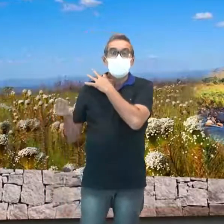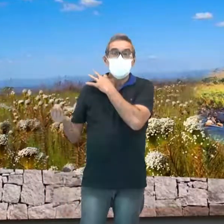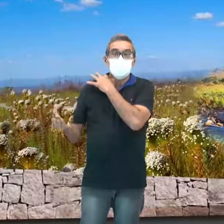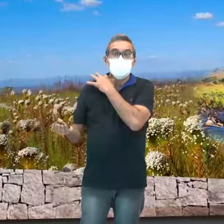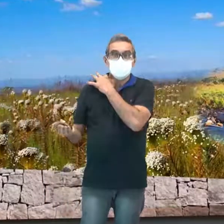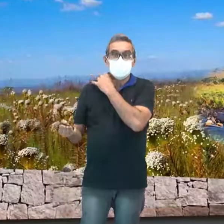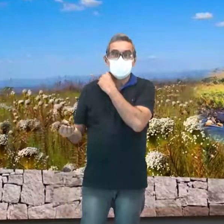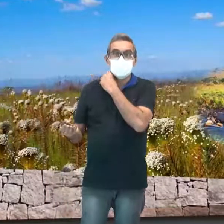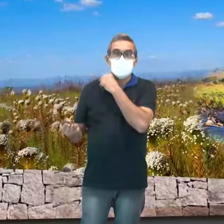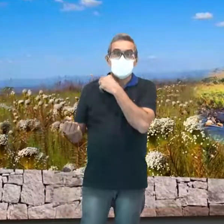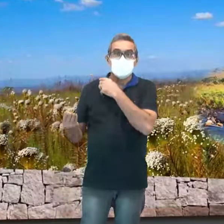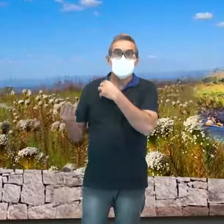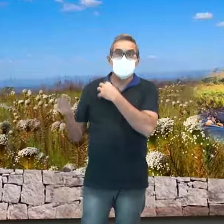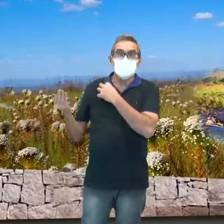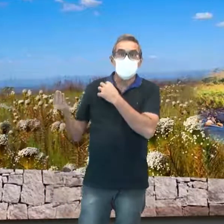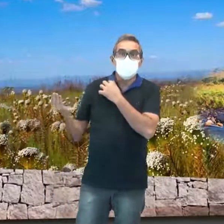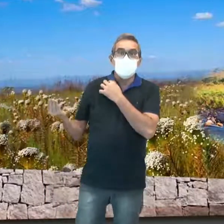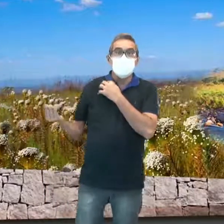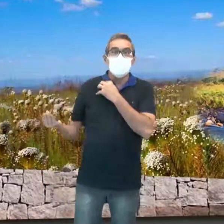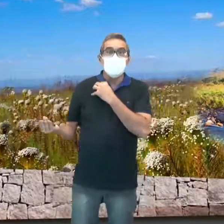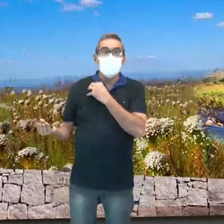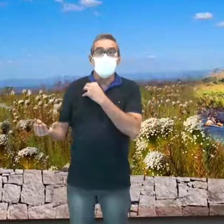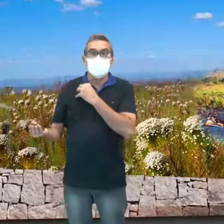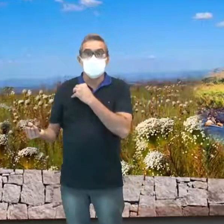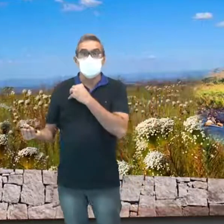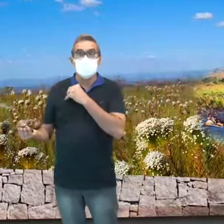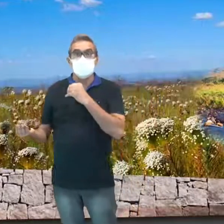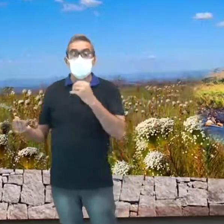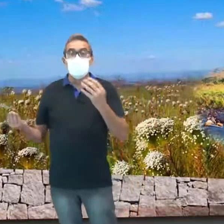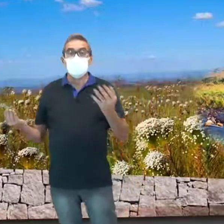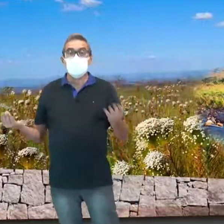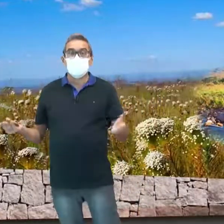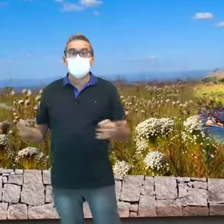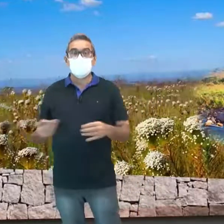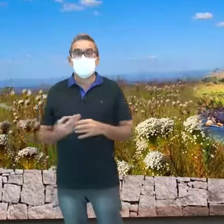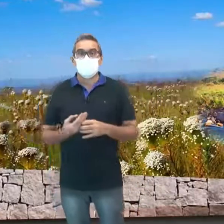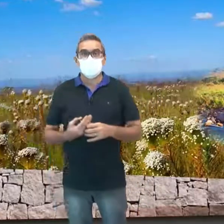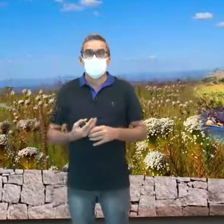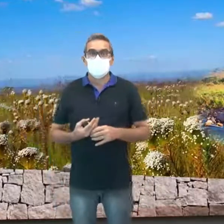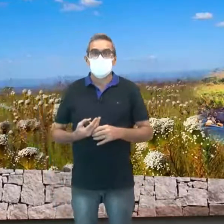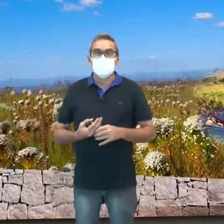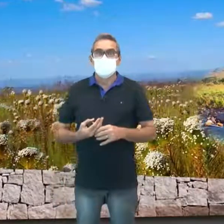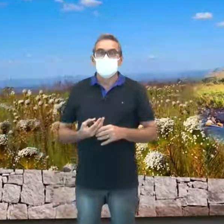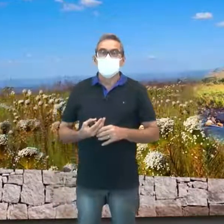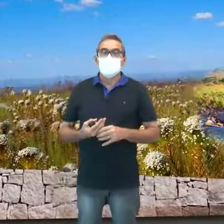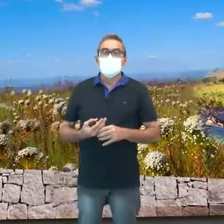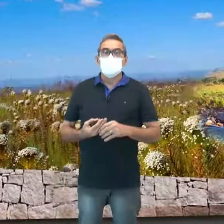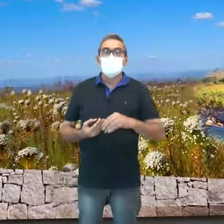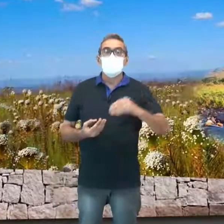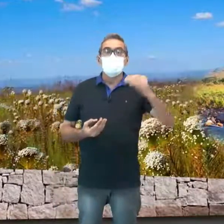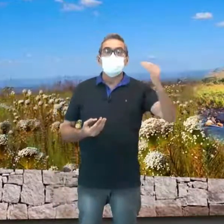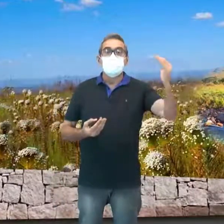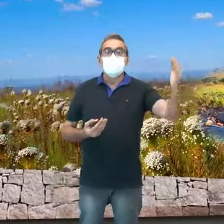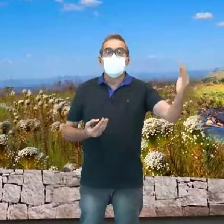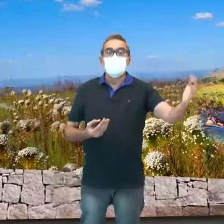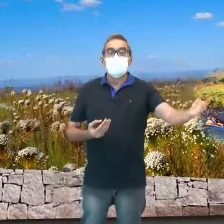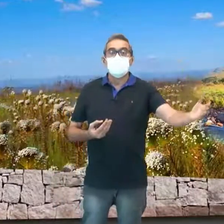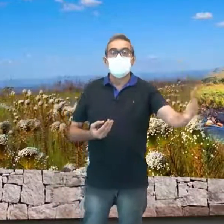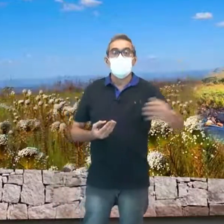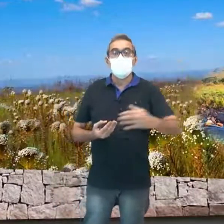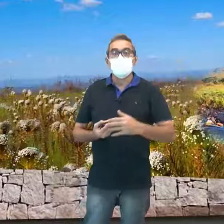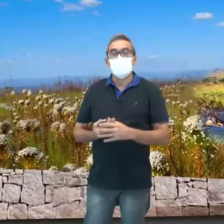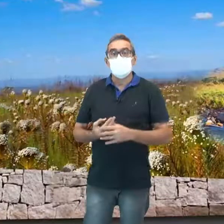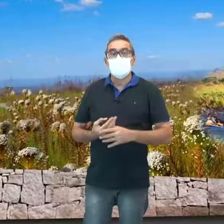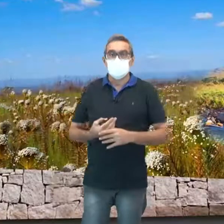comunidades indígenas, nas comunidades quilombolas, afro-brasileiros. Vamos pensar